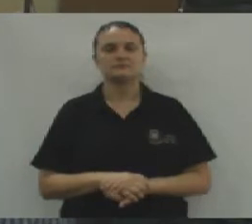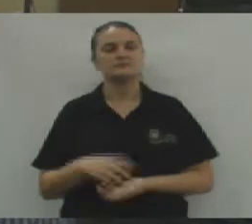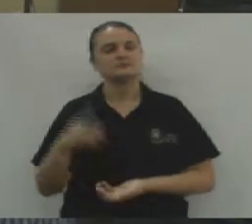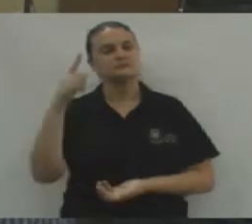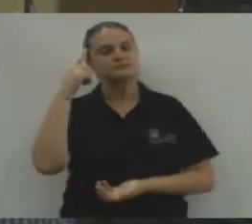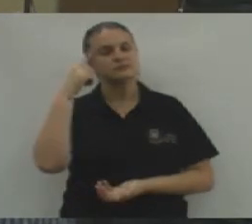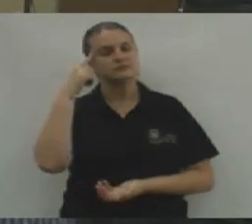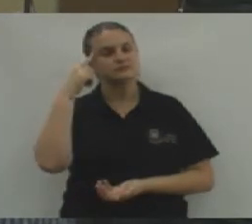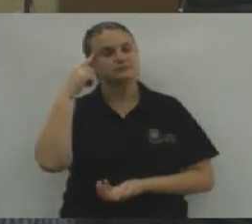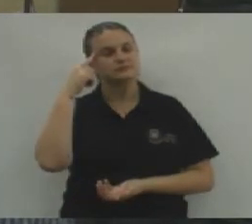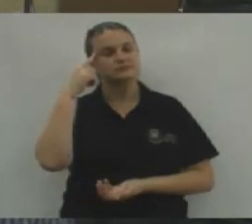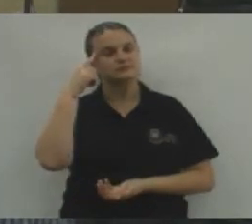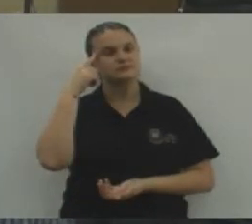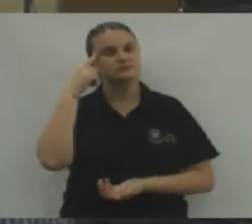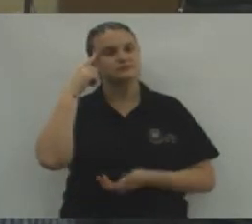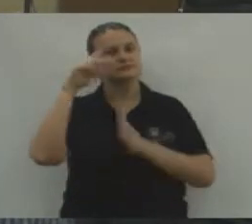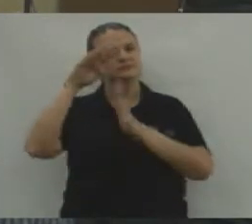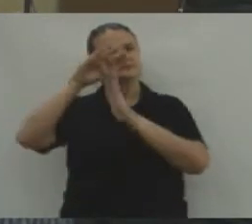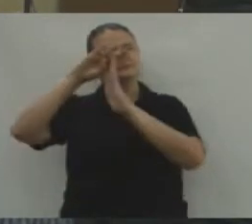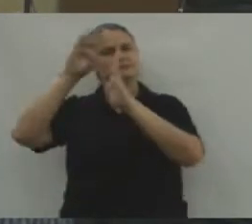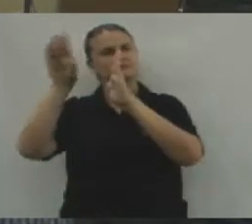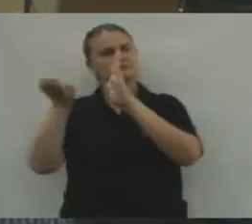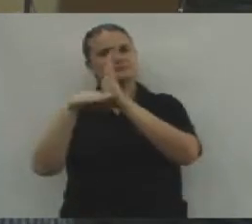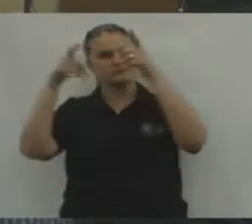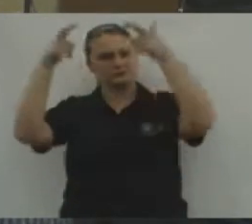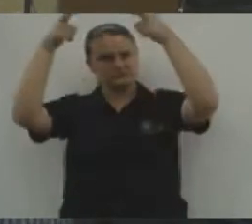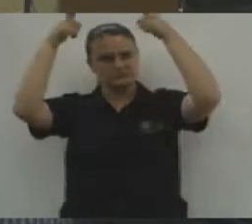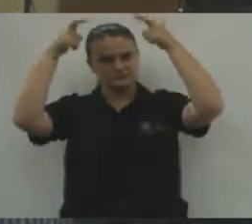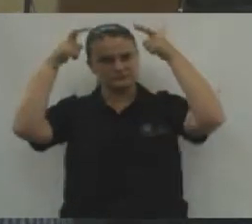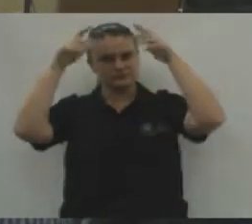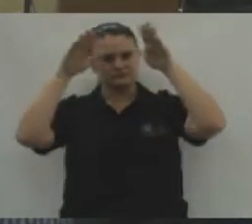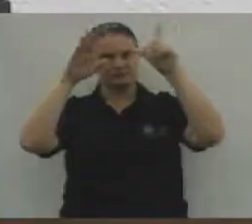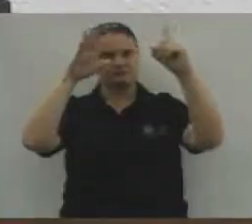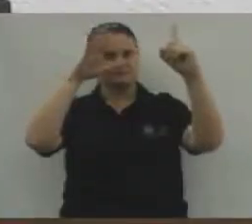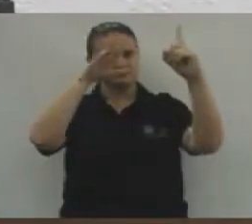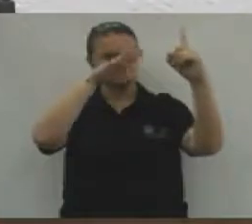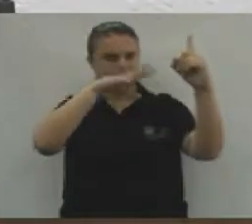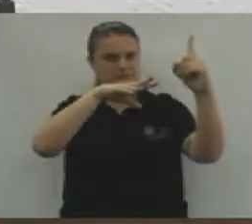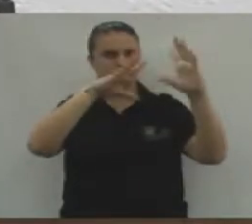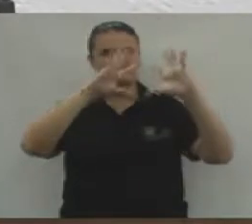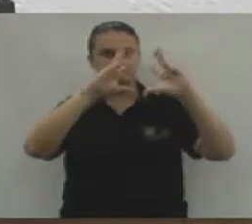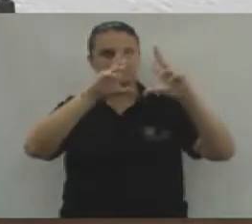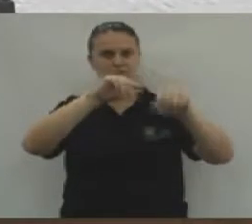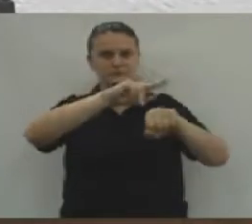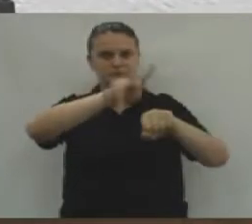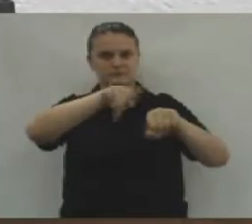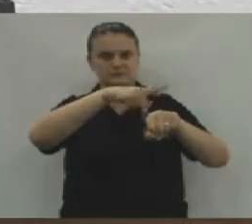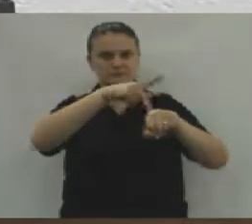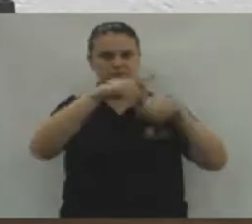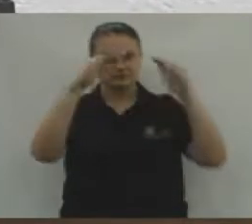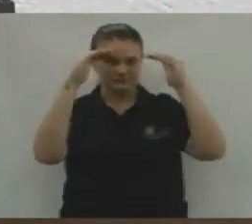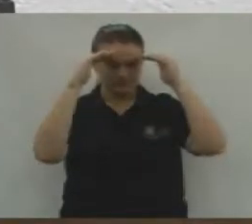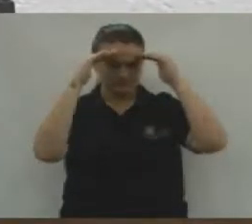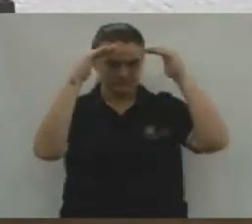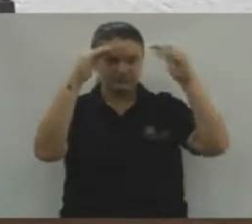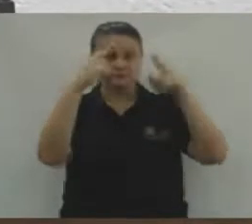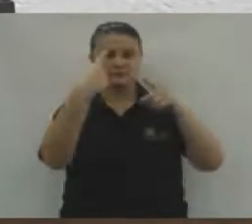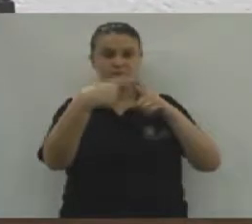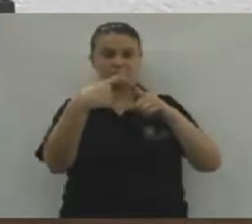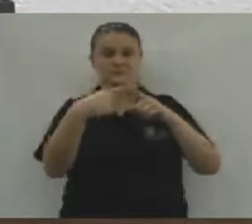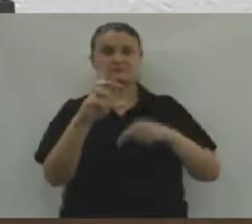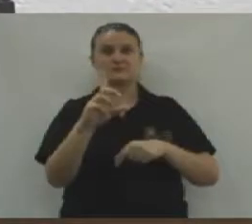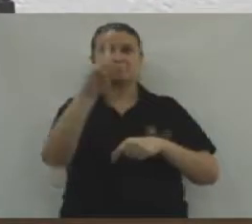Para refletir. E todos os reis se prostrarão perante ele, todas as nações o servirão. porque ele livrará